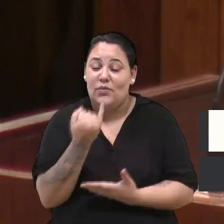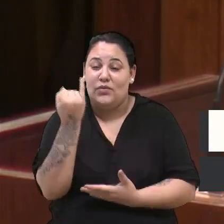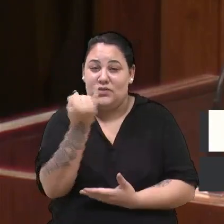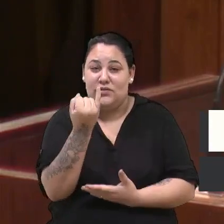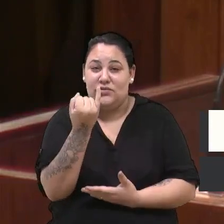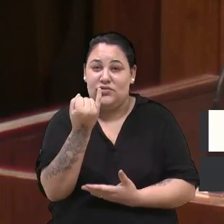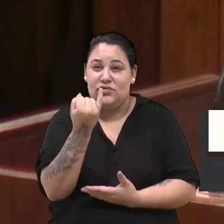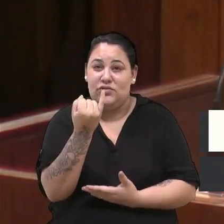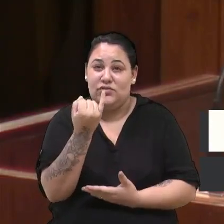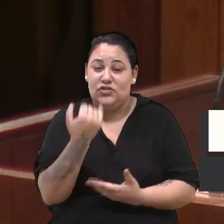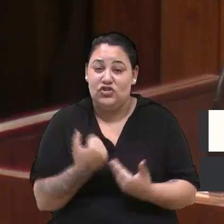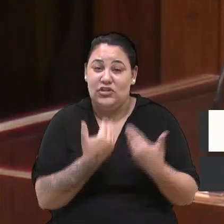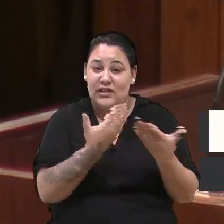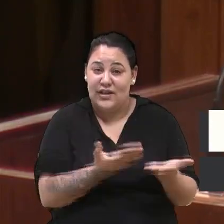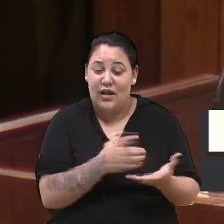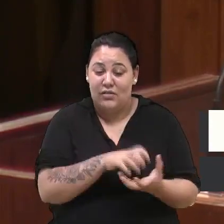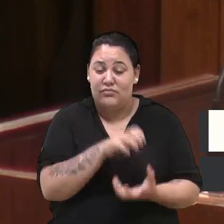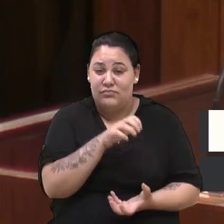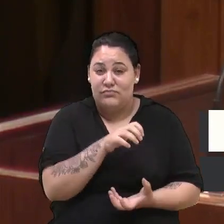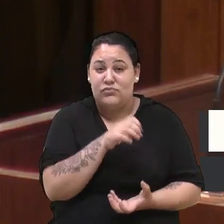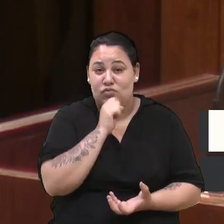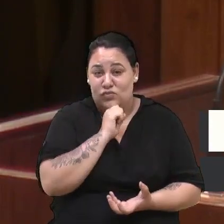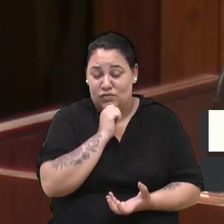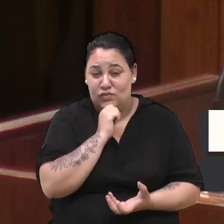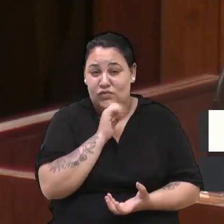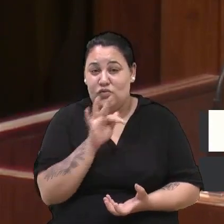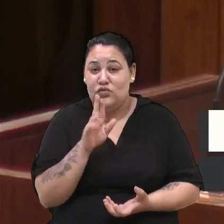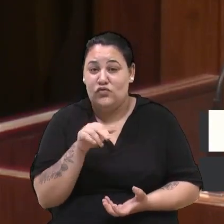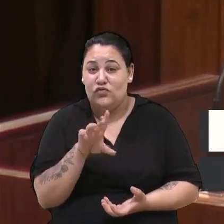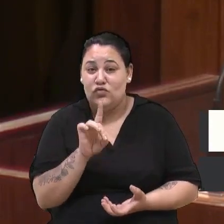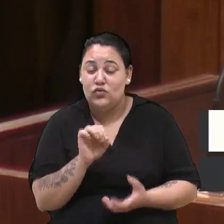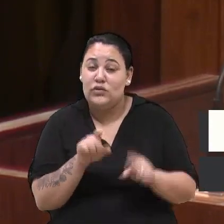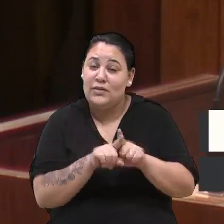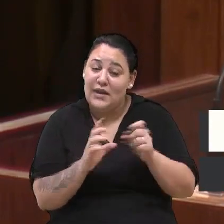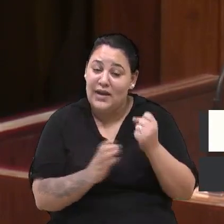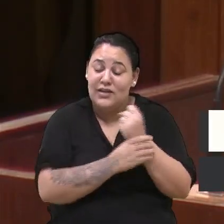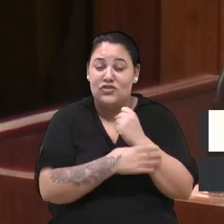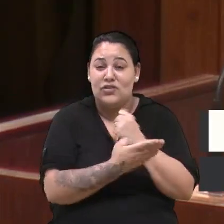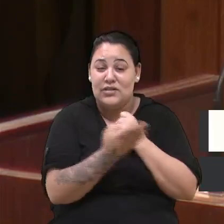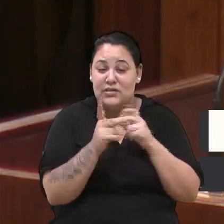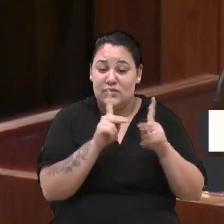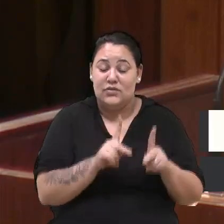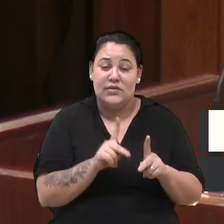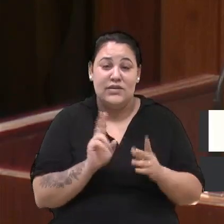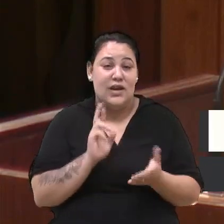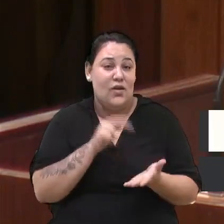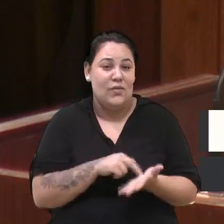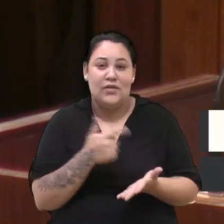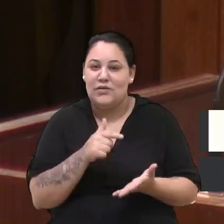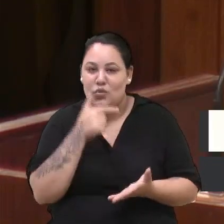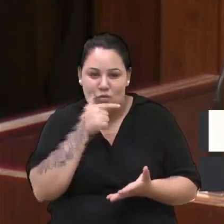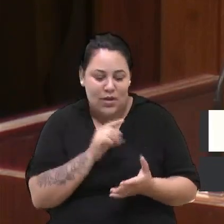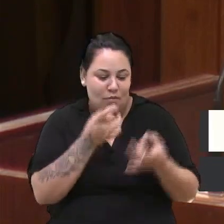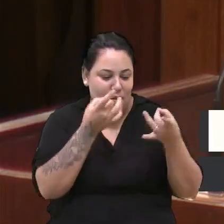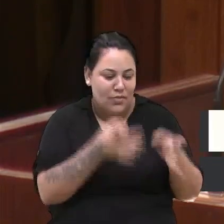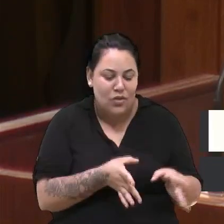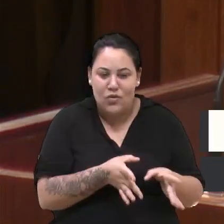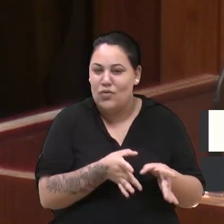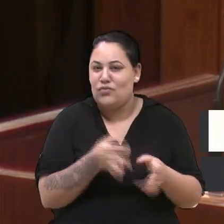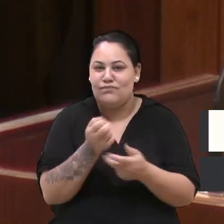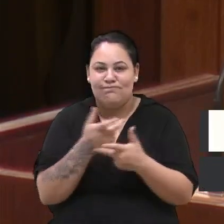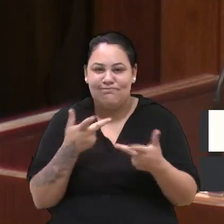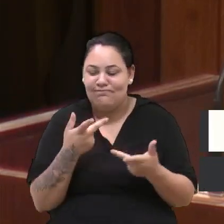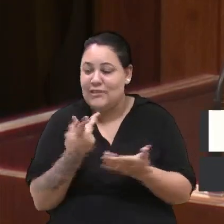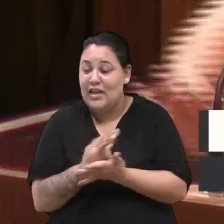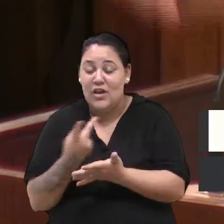do idoso, e é importante também a gente garantir que essas pessoas que não realmente não têm condições, por abandono, por extrema negligência,